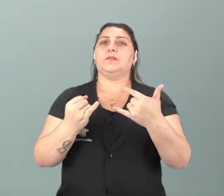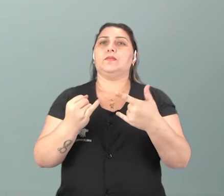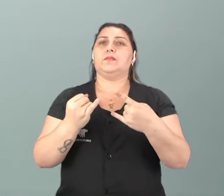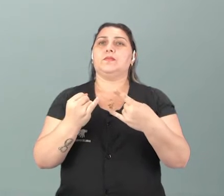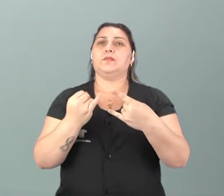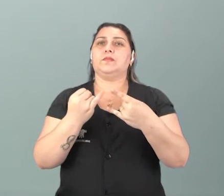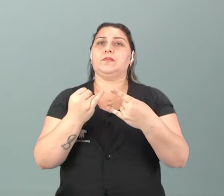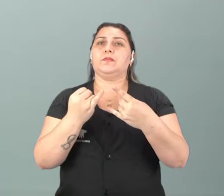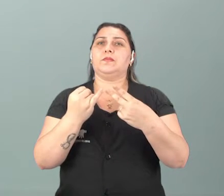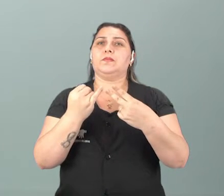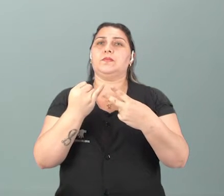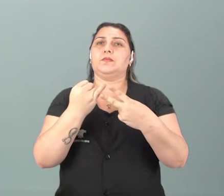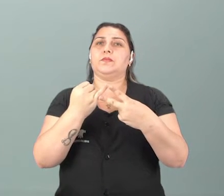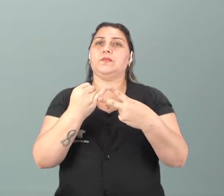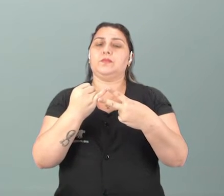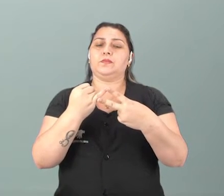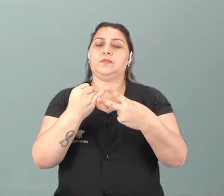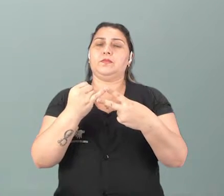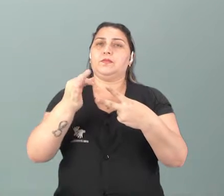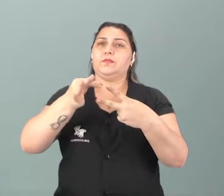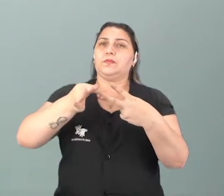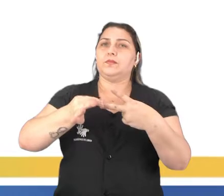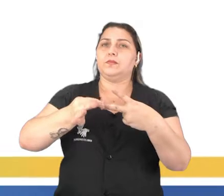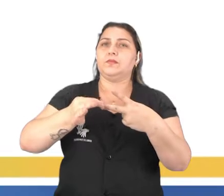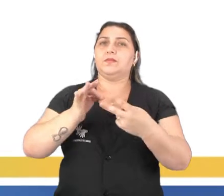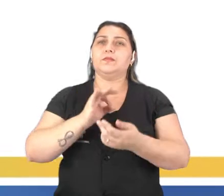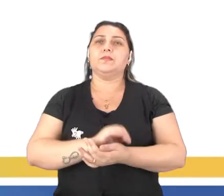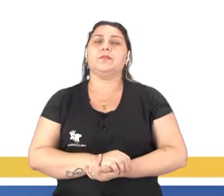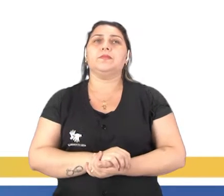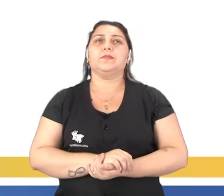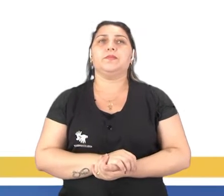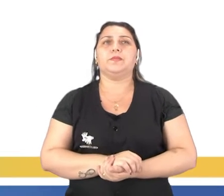polígonos regulares. Então acompanhe comigo na sua tela.